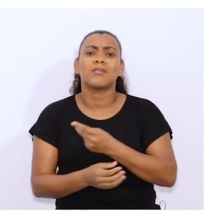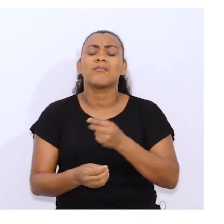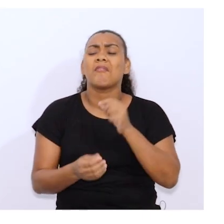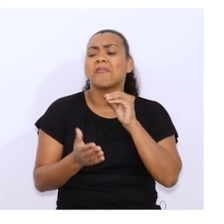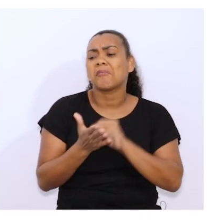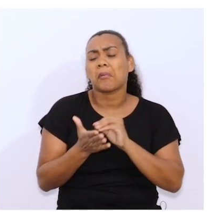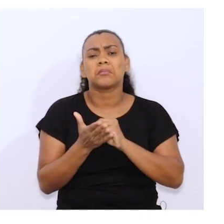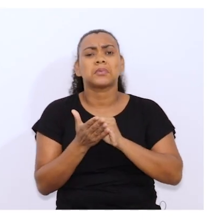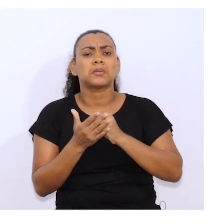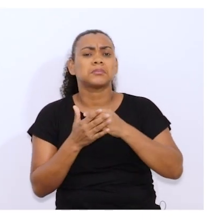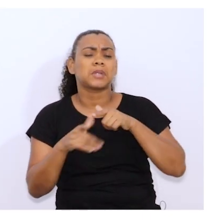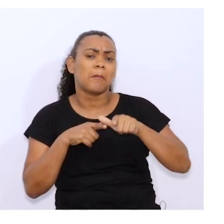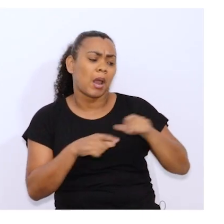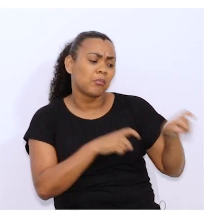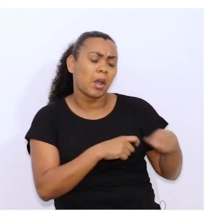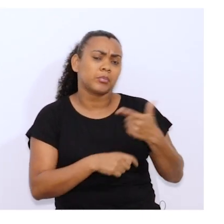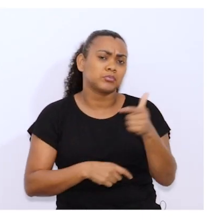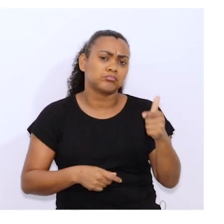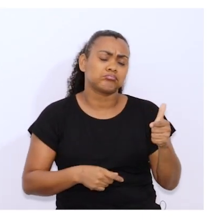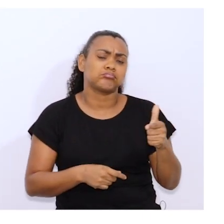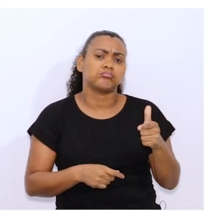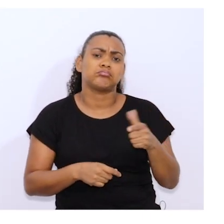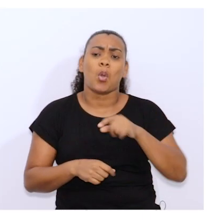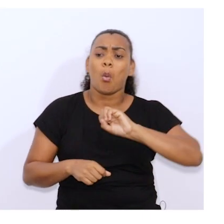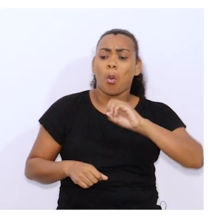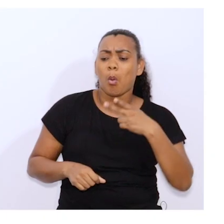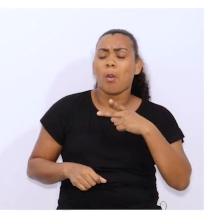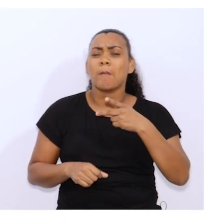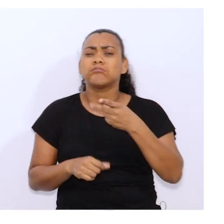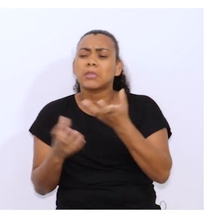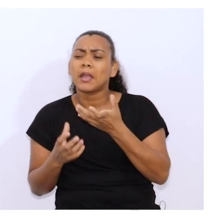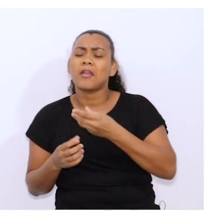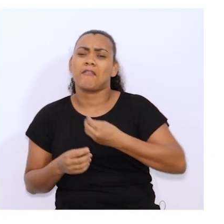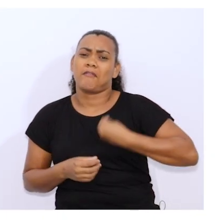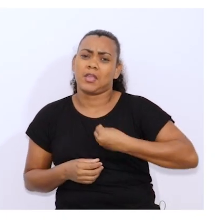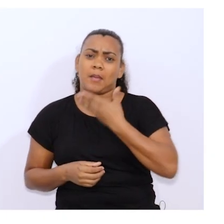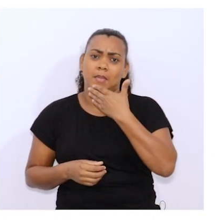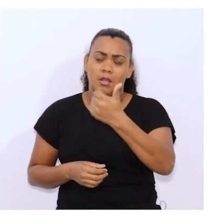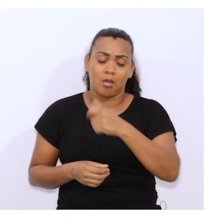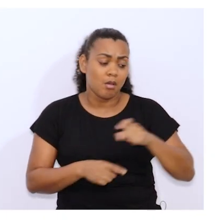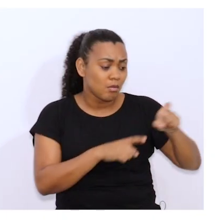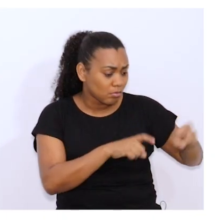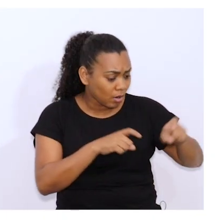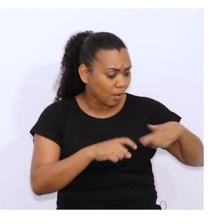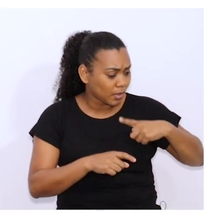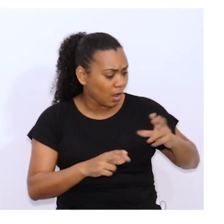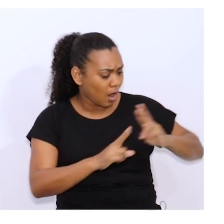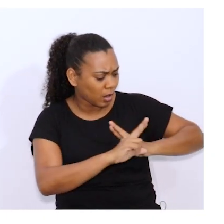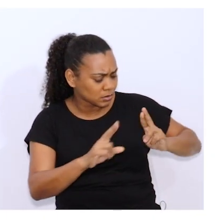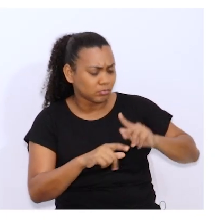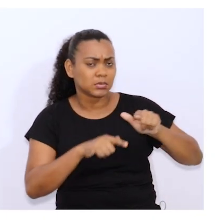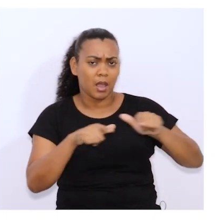falta de trabalho no campo ou mesmo para buscar uma vida melhor. No campo, existem relações de